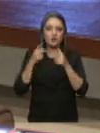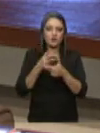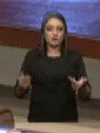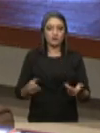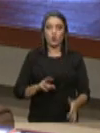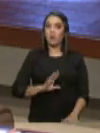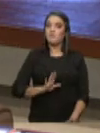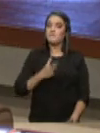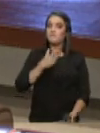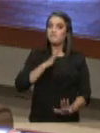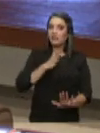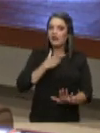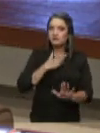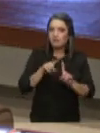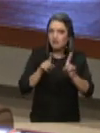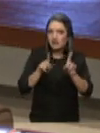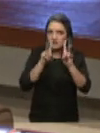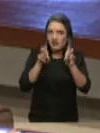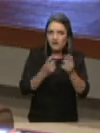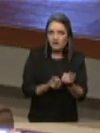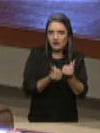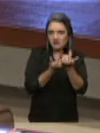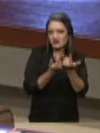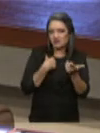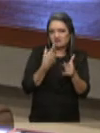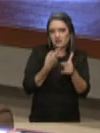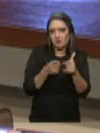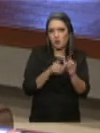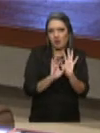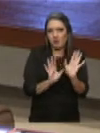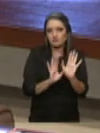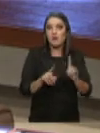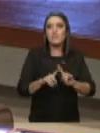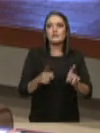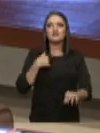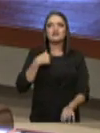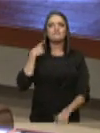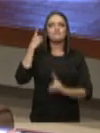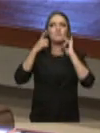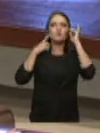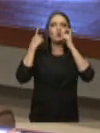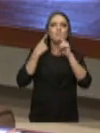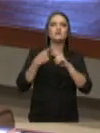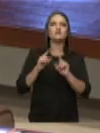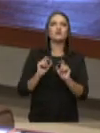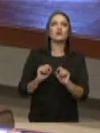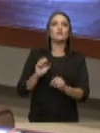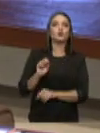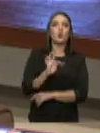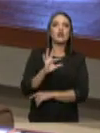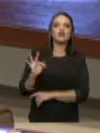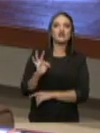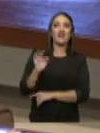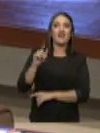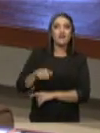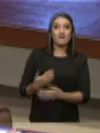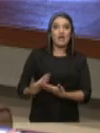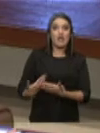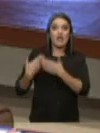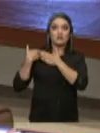me impressiona que o Supremo Tribunal Federal, guardião da Constituição, tenha relegado